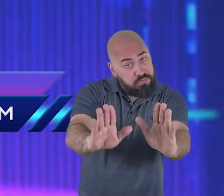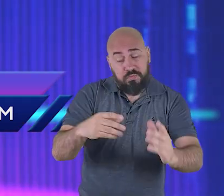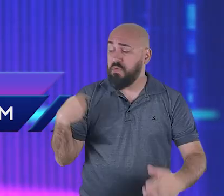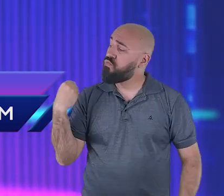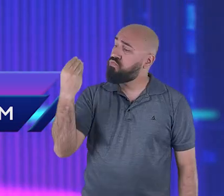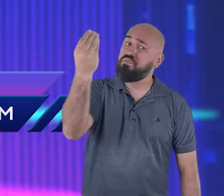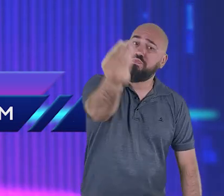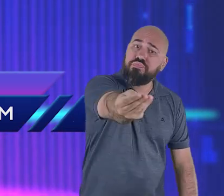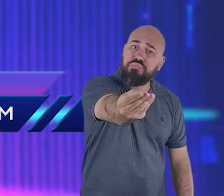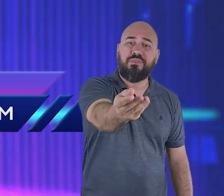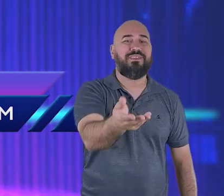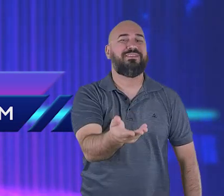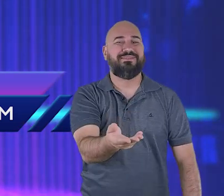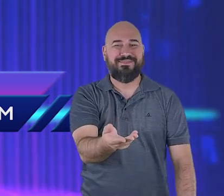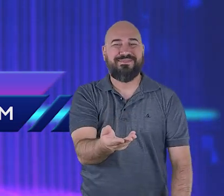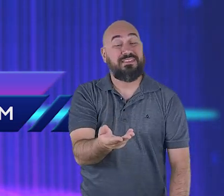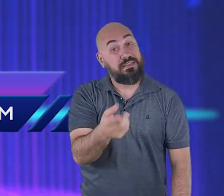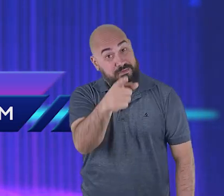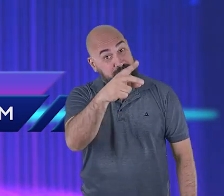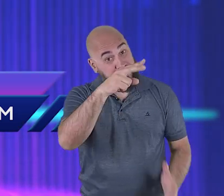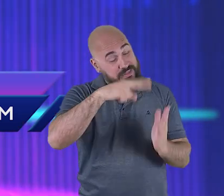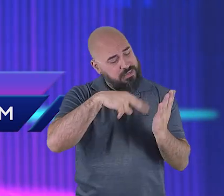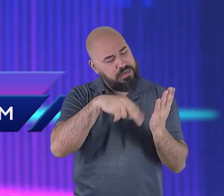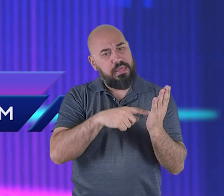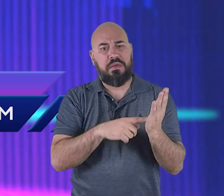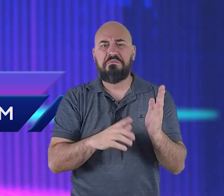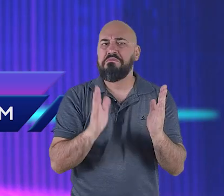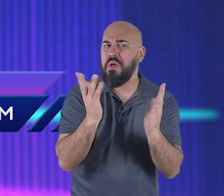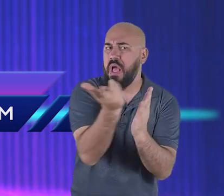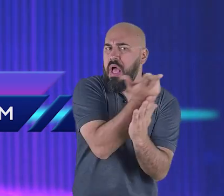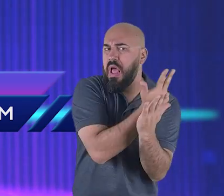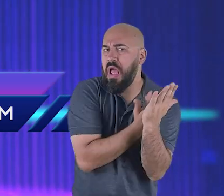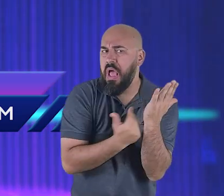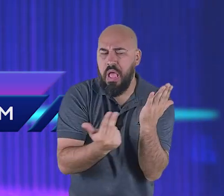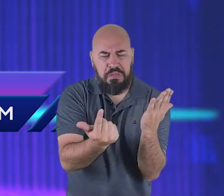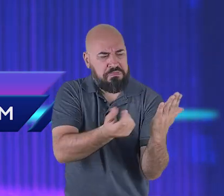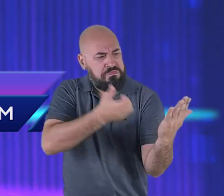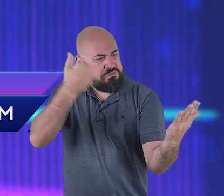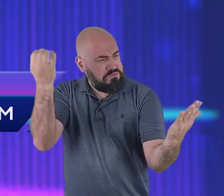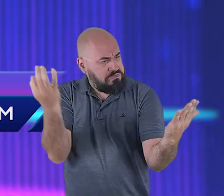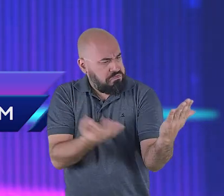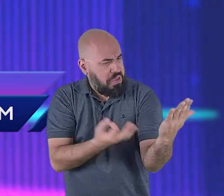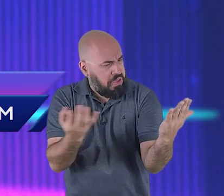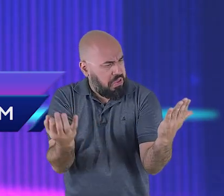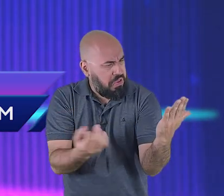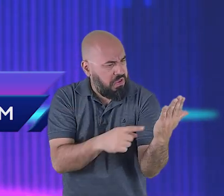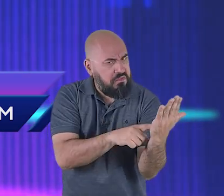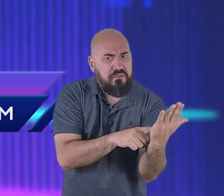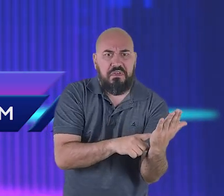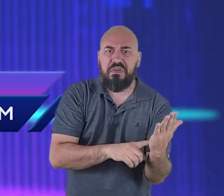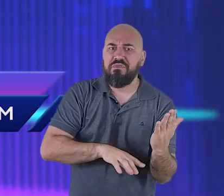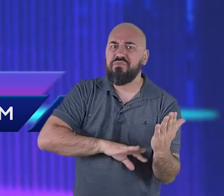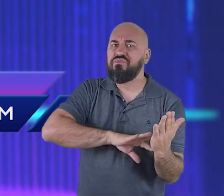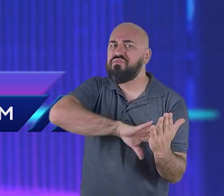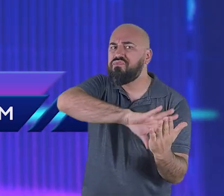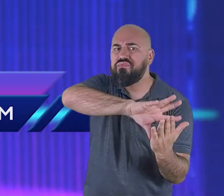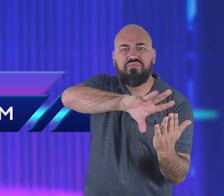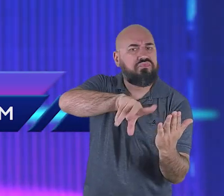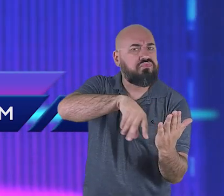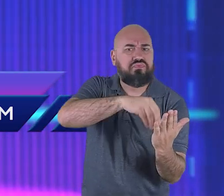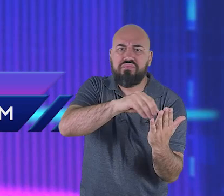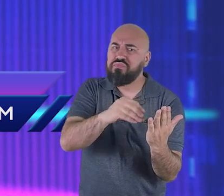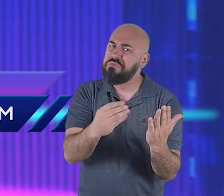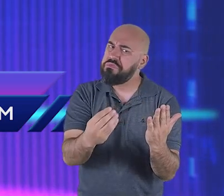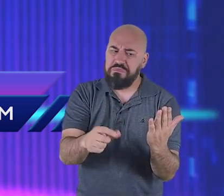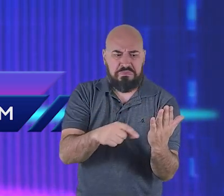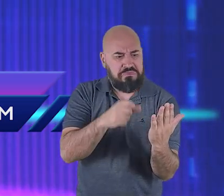que você estude esse material, para que você leia. A diagramação está linda, é um material que você vai usufruir bastante